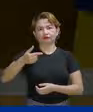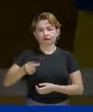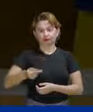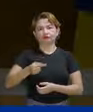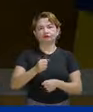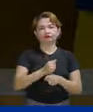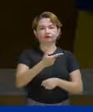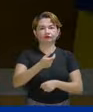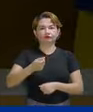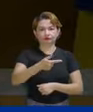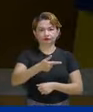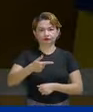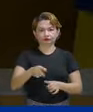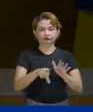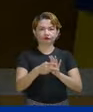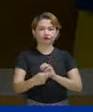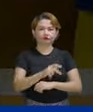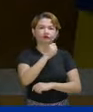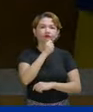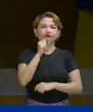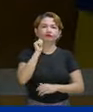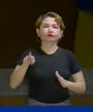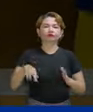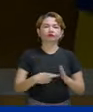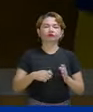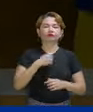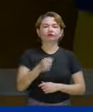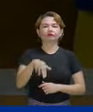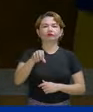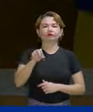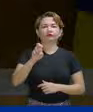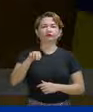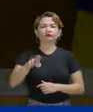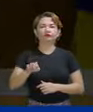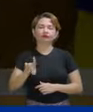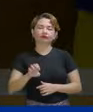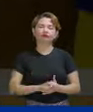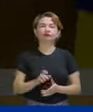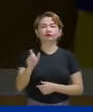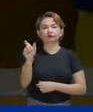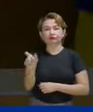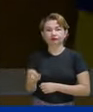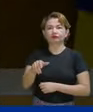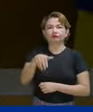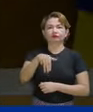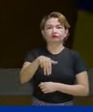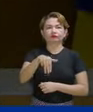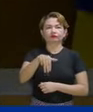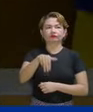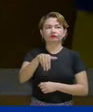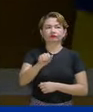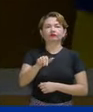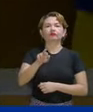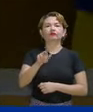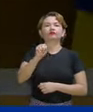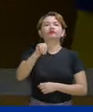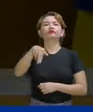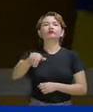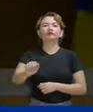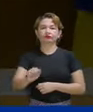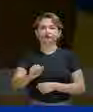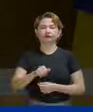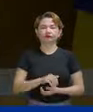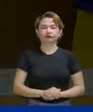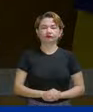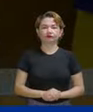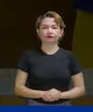601-237-2022. A origem é Macapá, o relator é o juiz Normande Souza. E o embargante Maraína